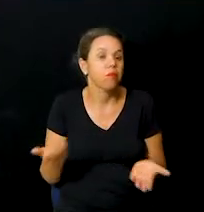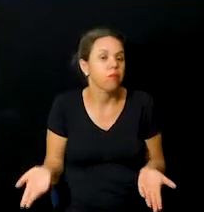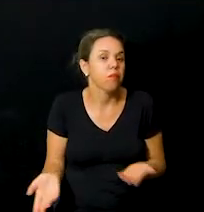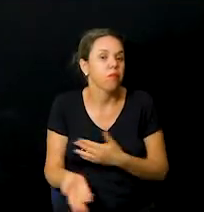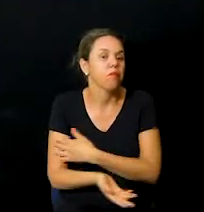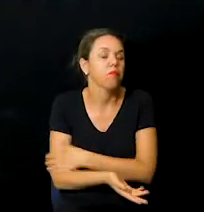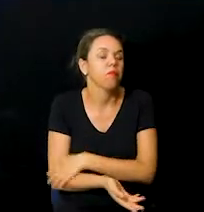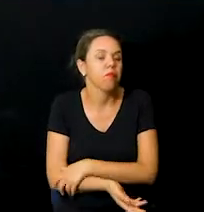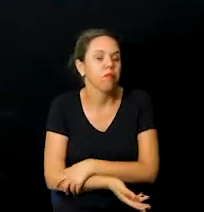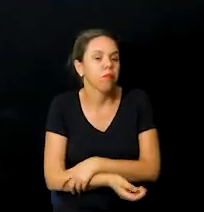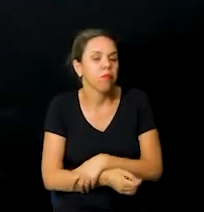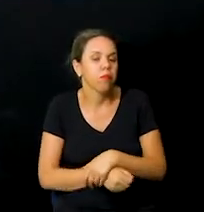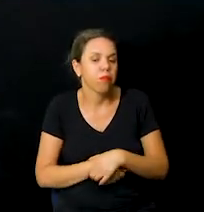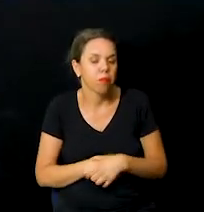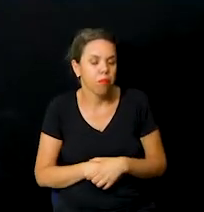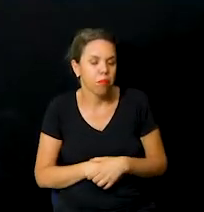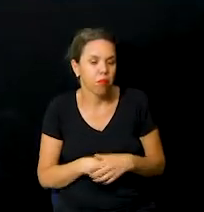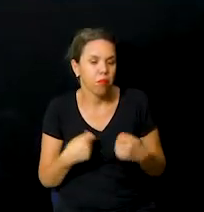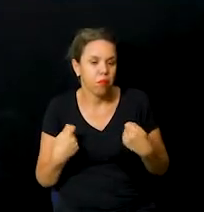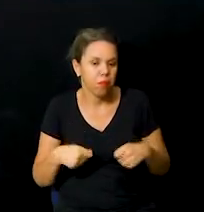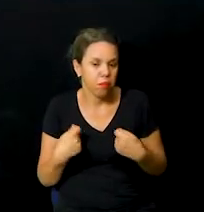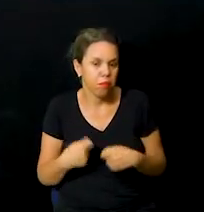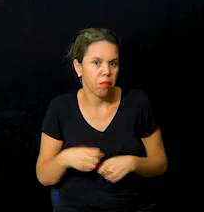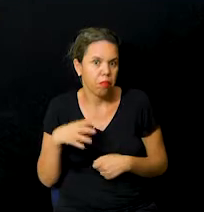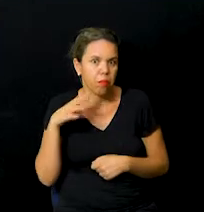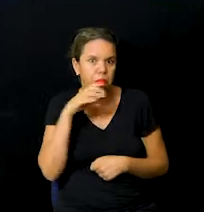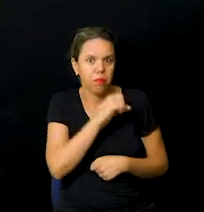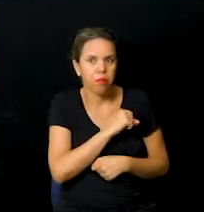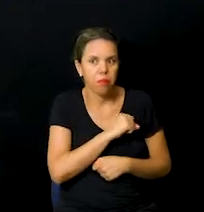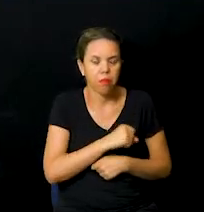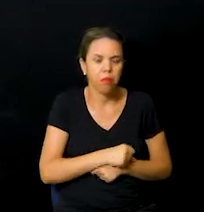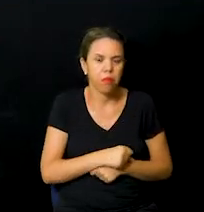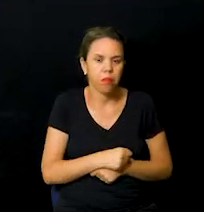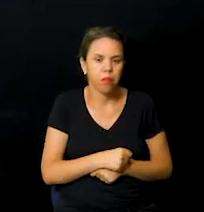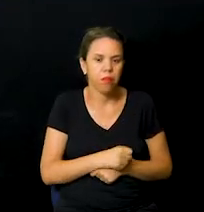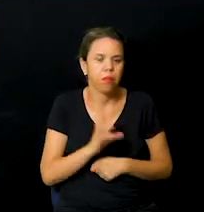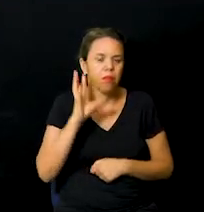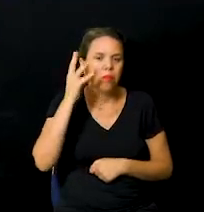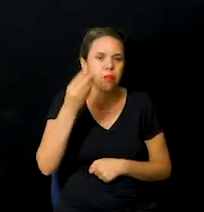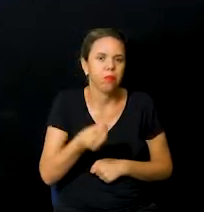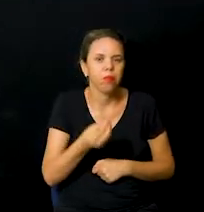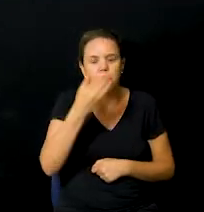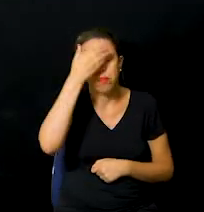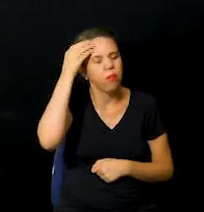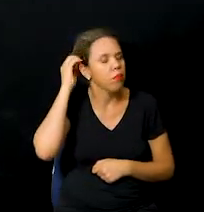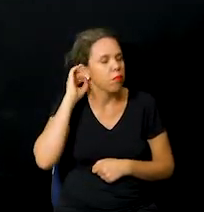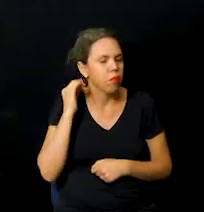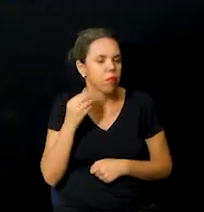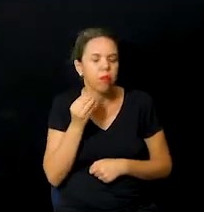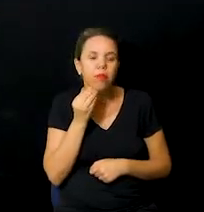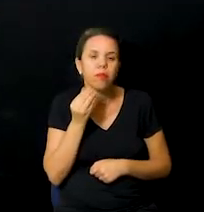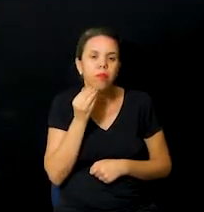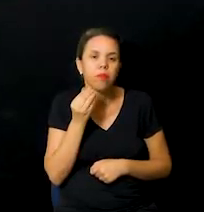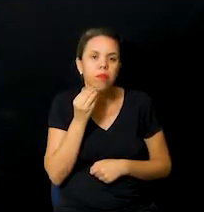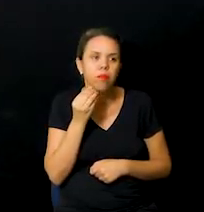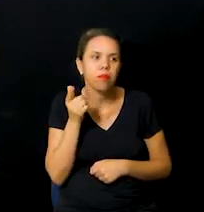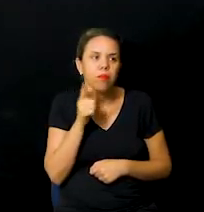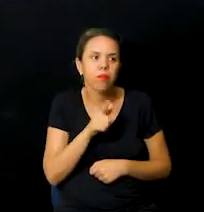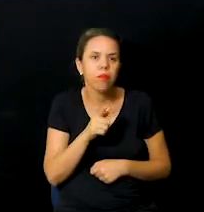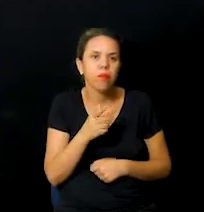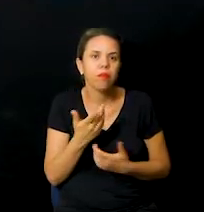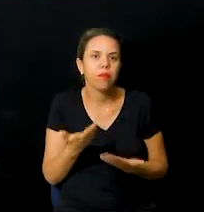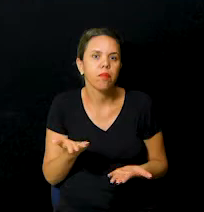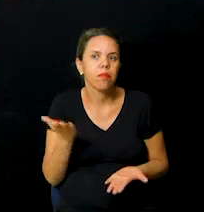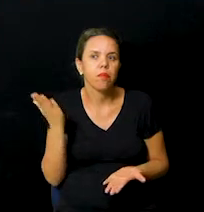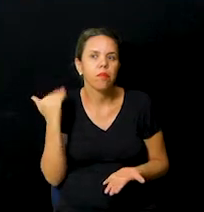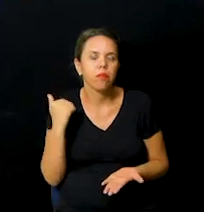que decidem. E aí? E aí? Então, eu preciso ser rápida também para entender para onde as oportunidades